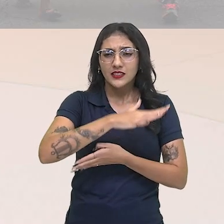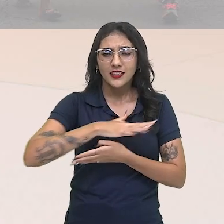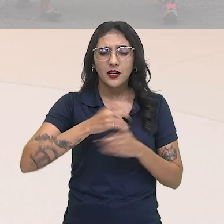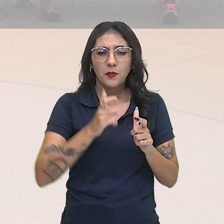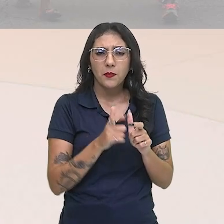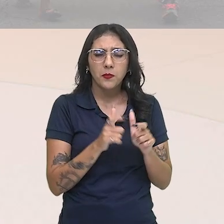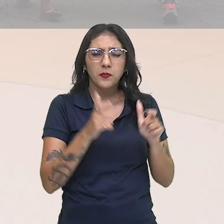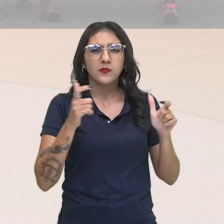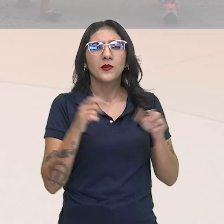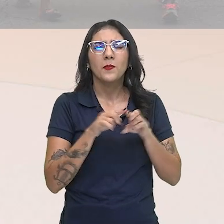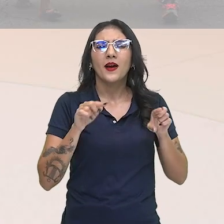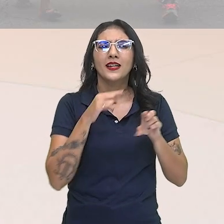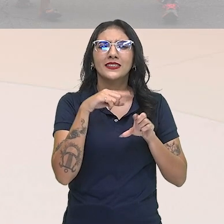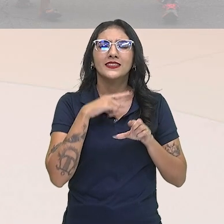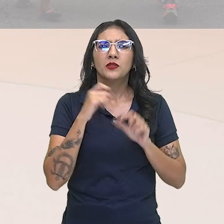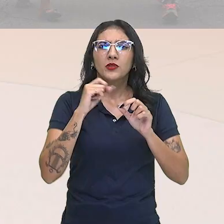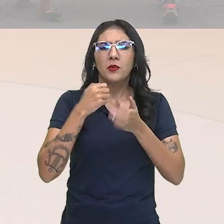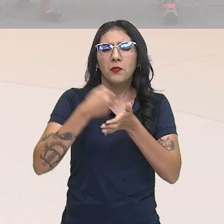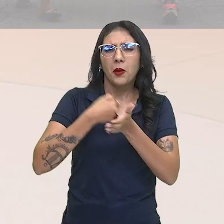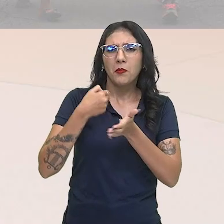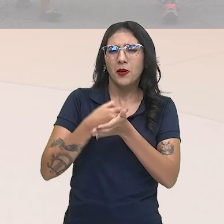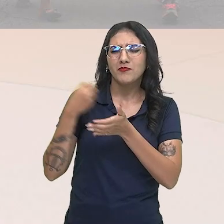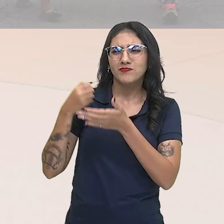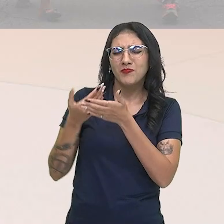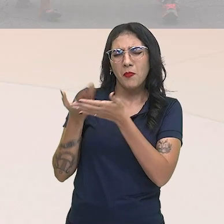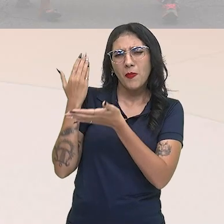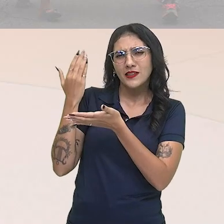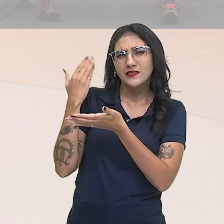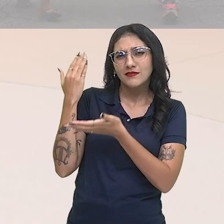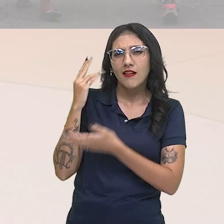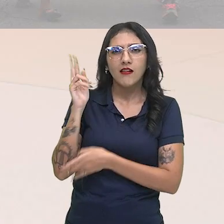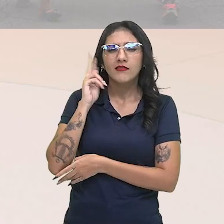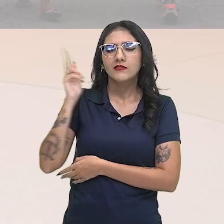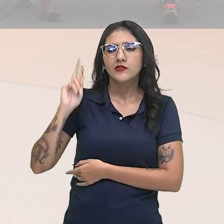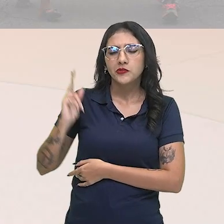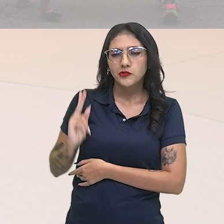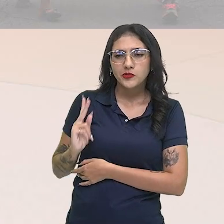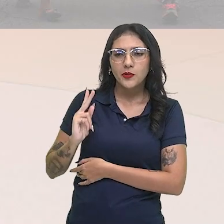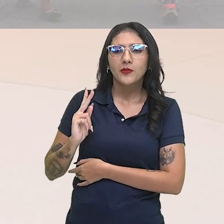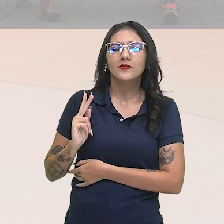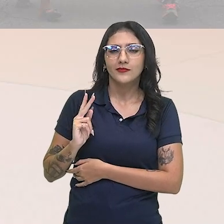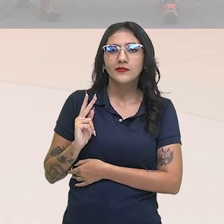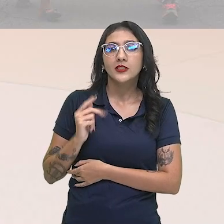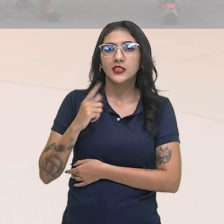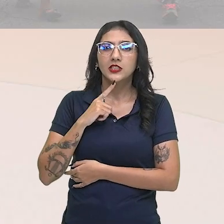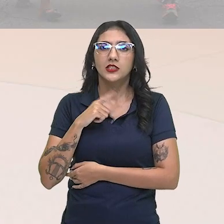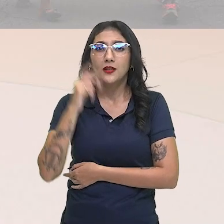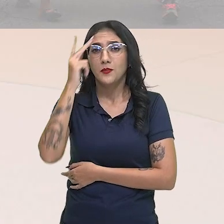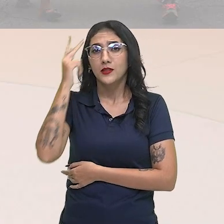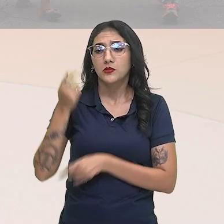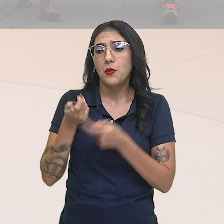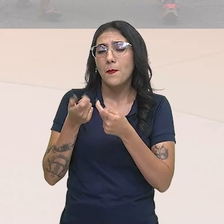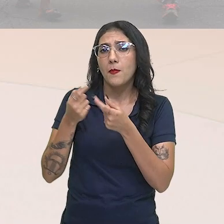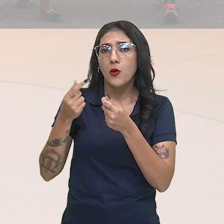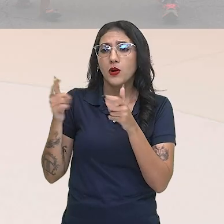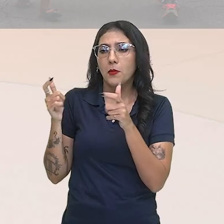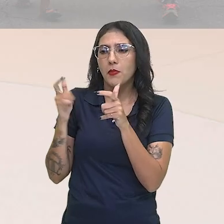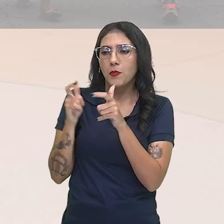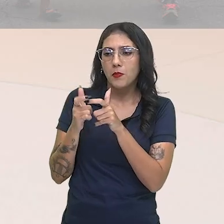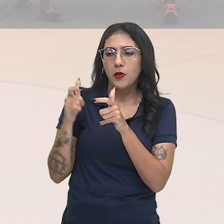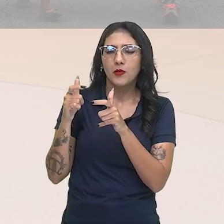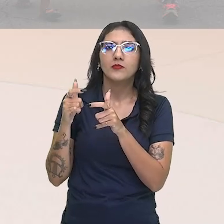né, do Brasil colônia, né? Então a terra ficou concentrada na mão de poucas pessoas. Então é